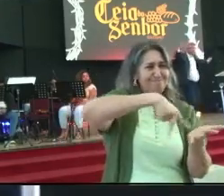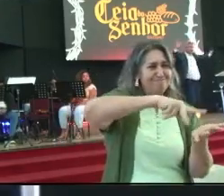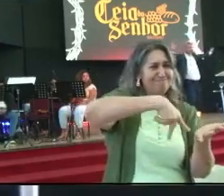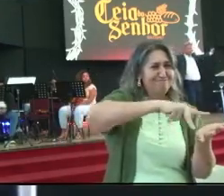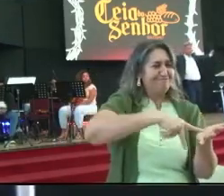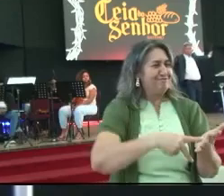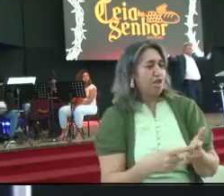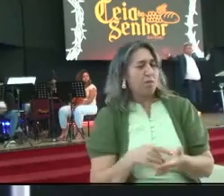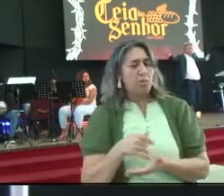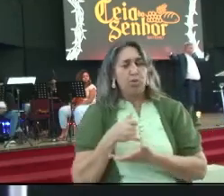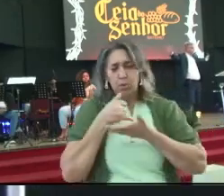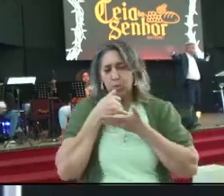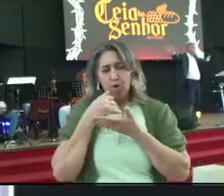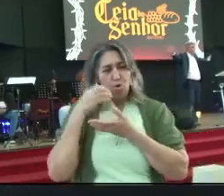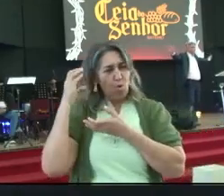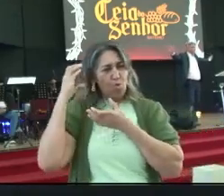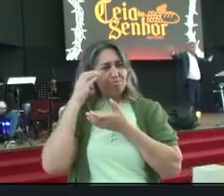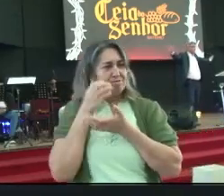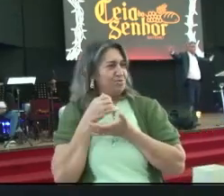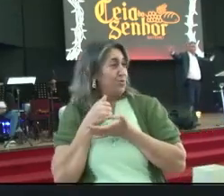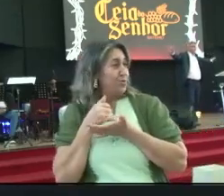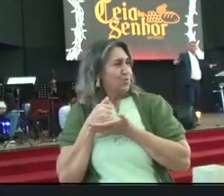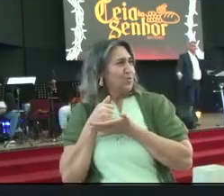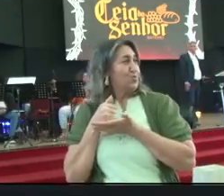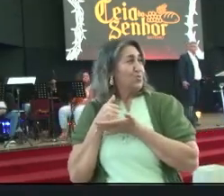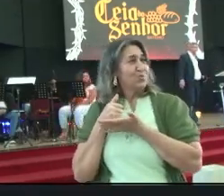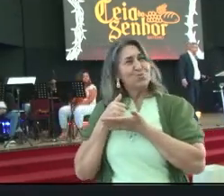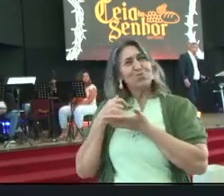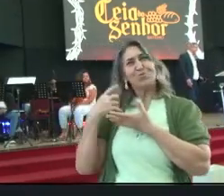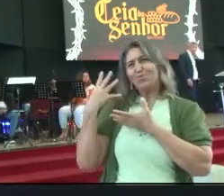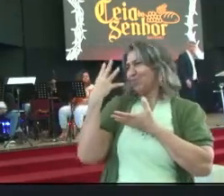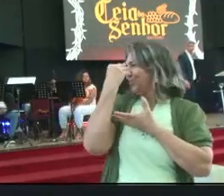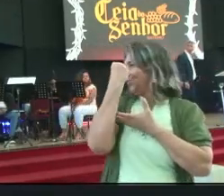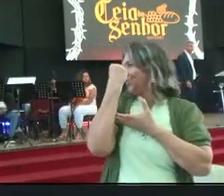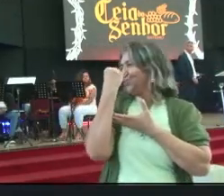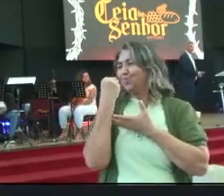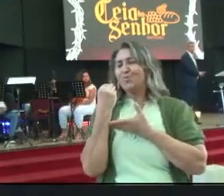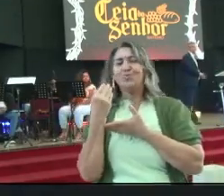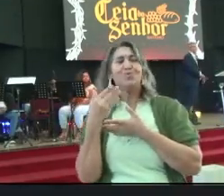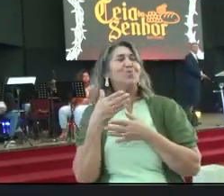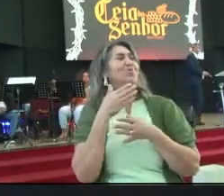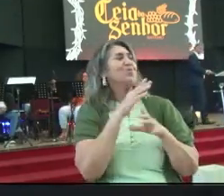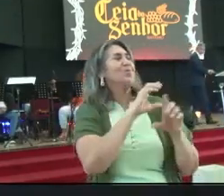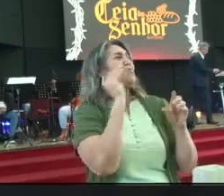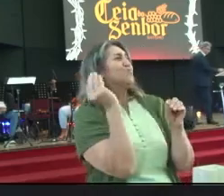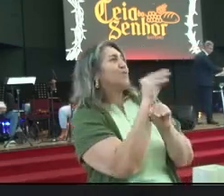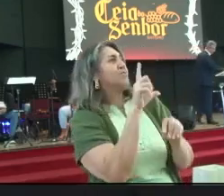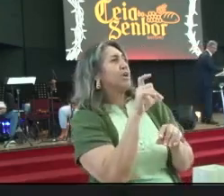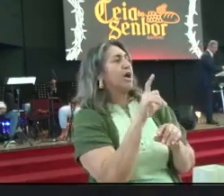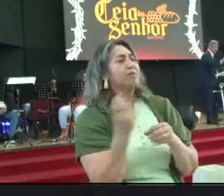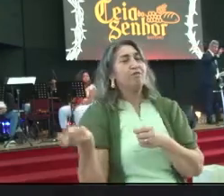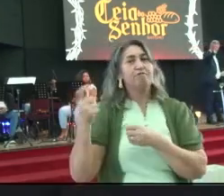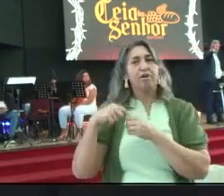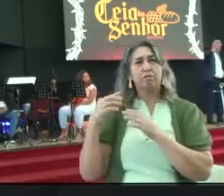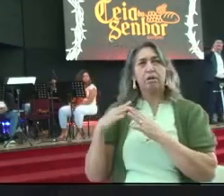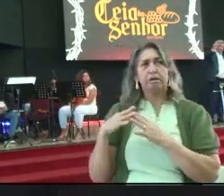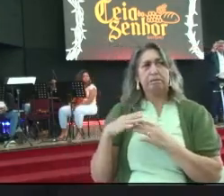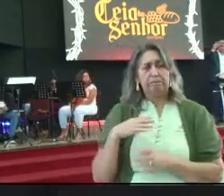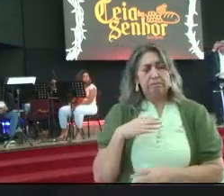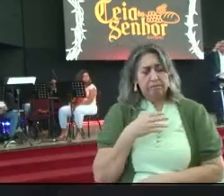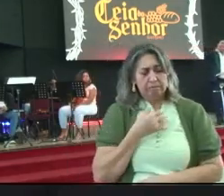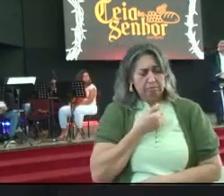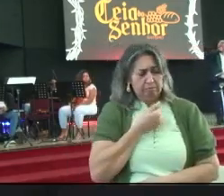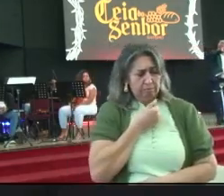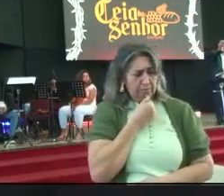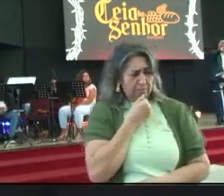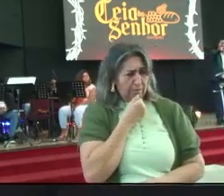tomando água de coco. Aí volta para casa, irmão, triste. E agora? Carnezão da CVC, assim,